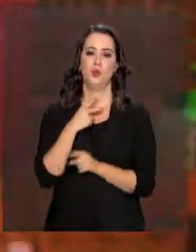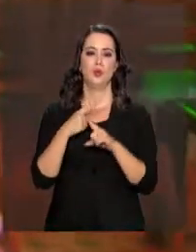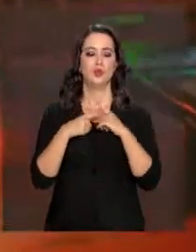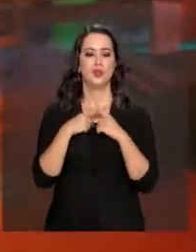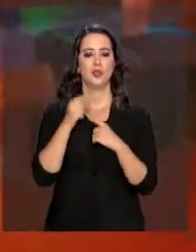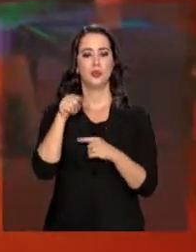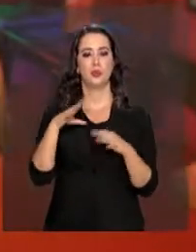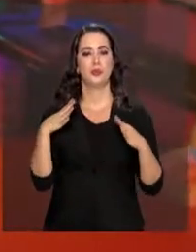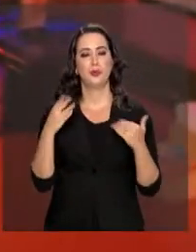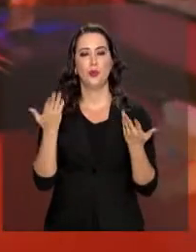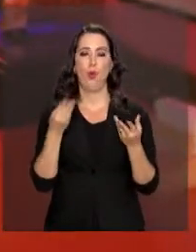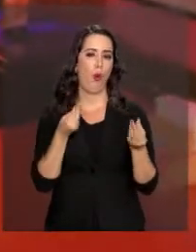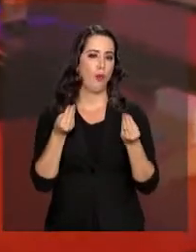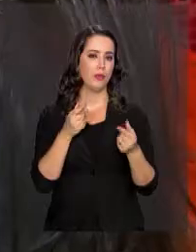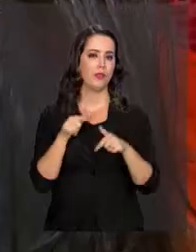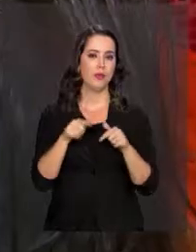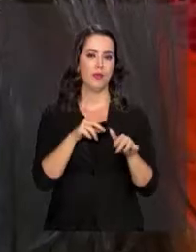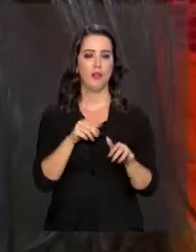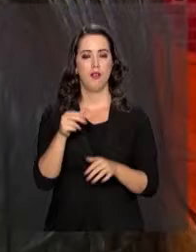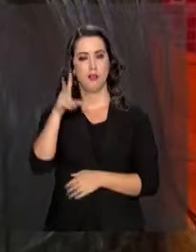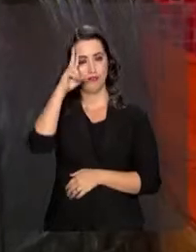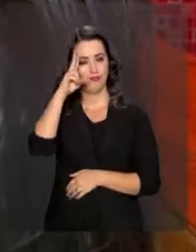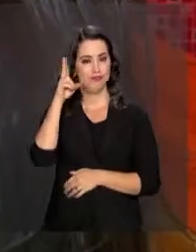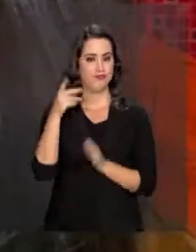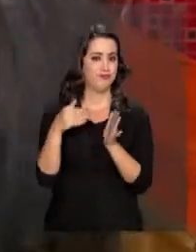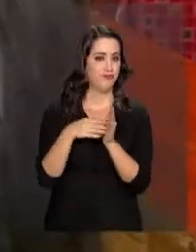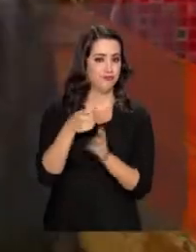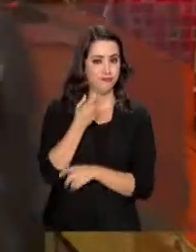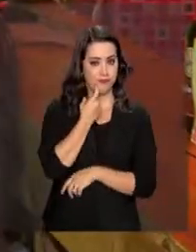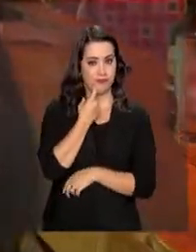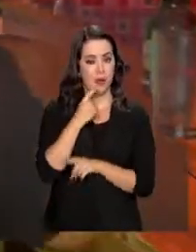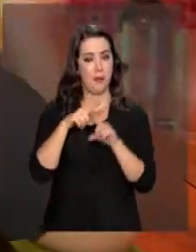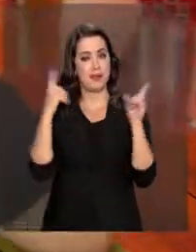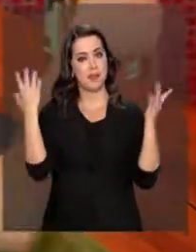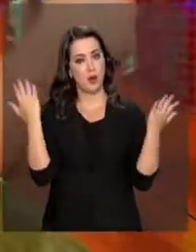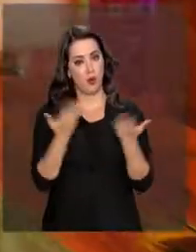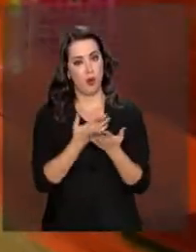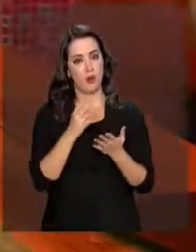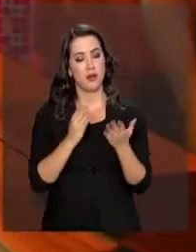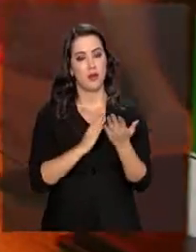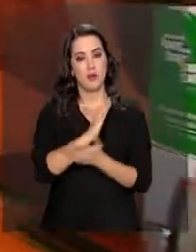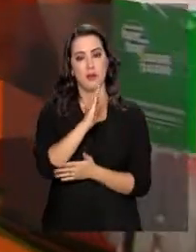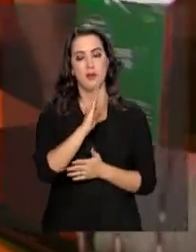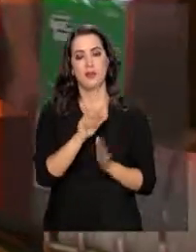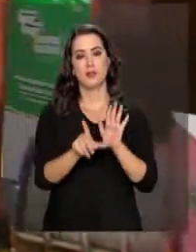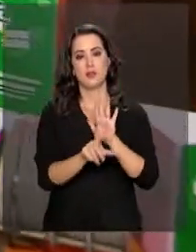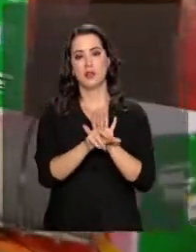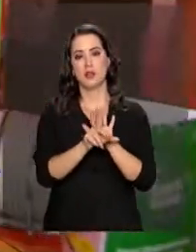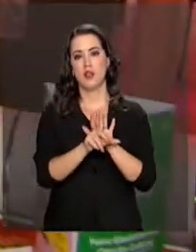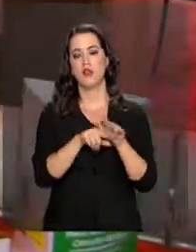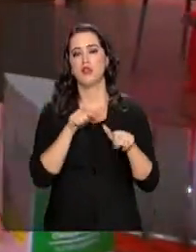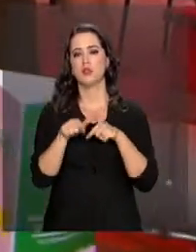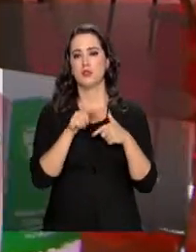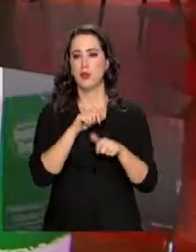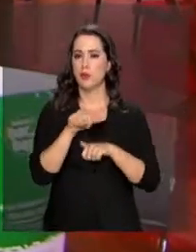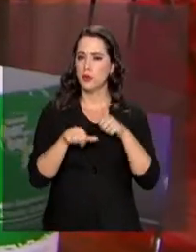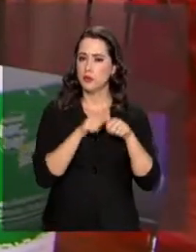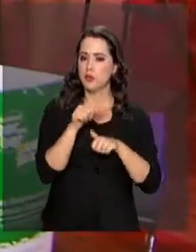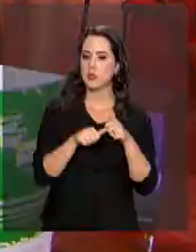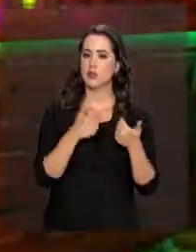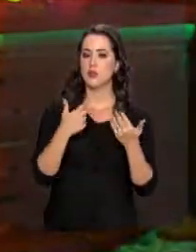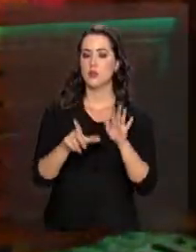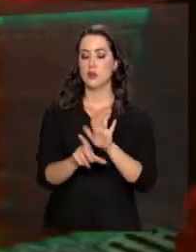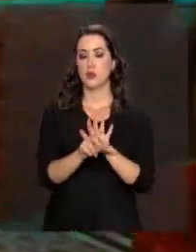ociosos durante a semana o problema foi resolvido com a aprovação da reforma trabalhista que modernizou as relações de trabalho